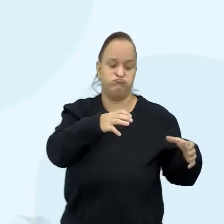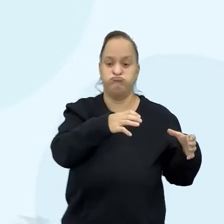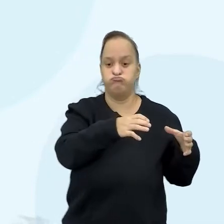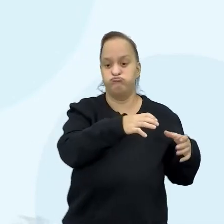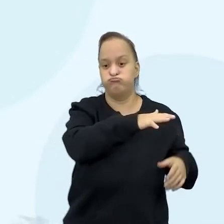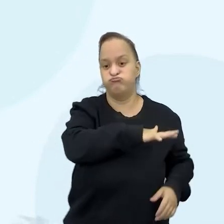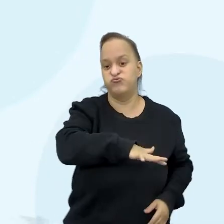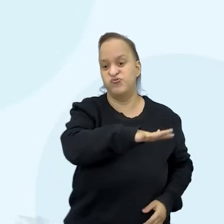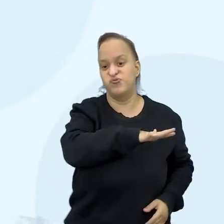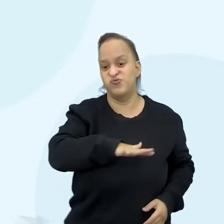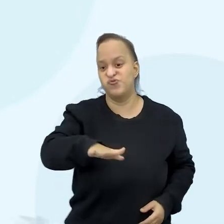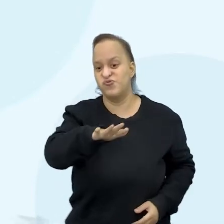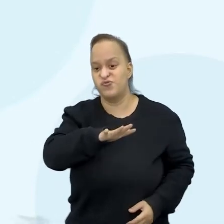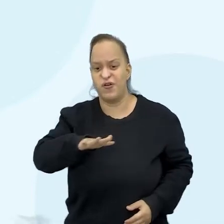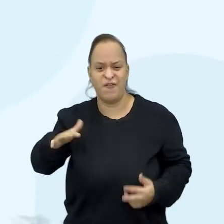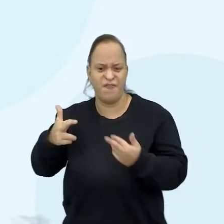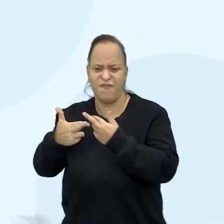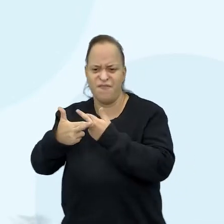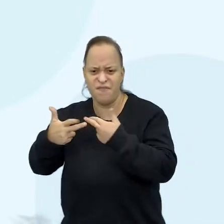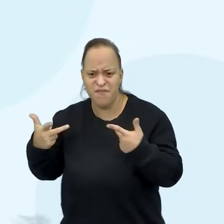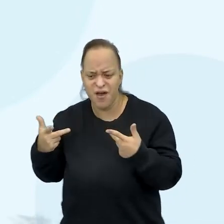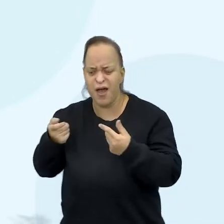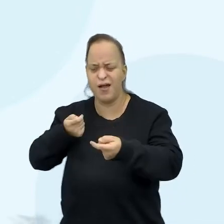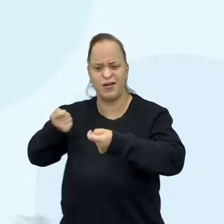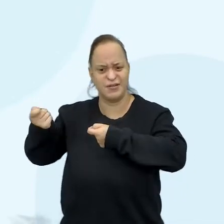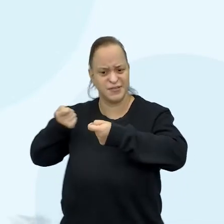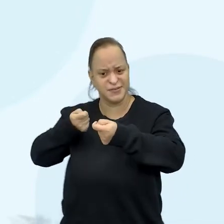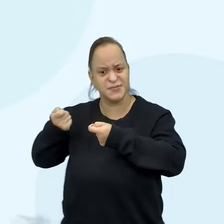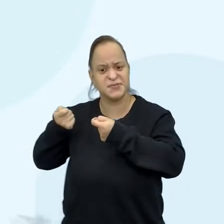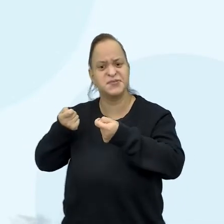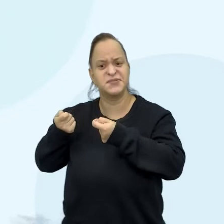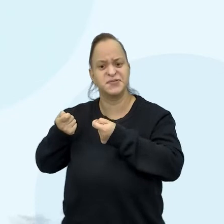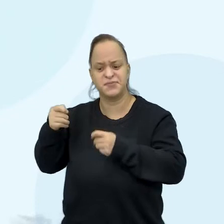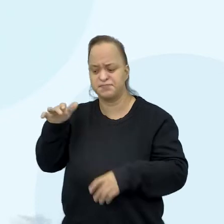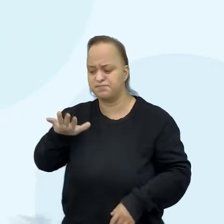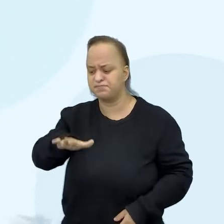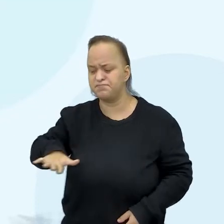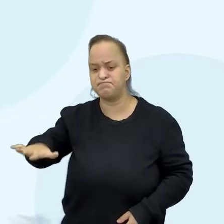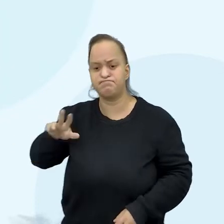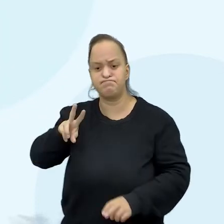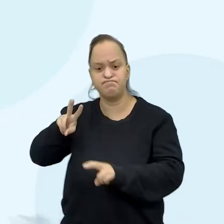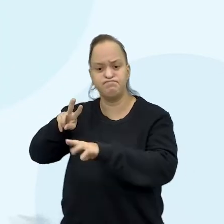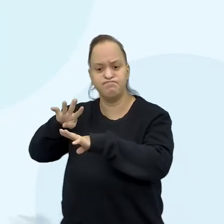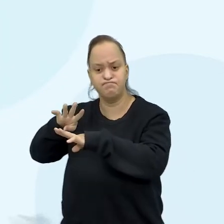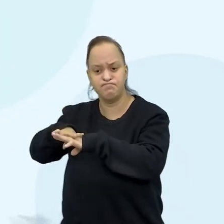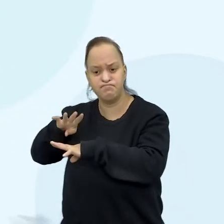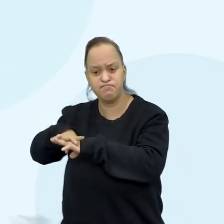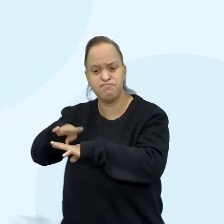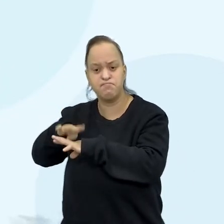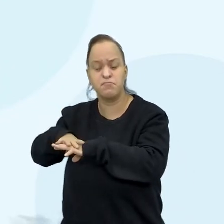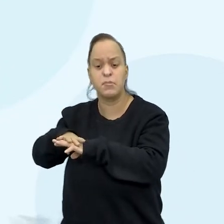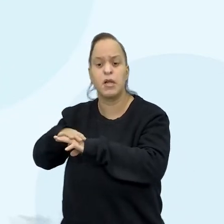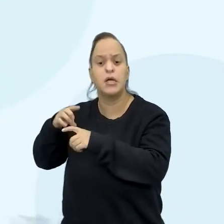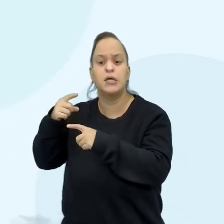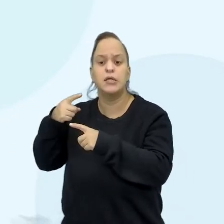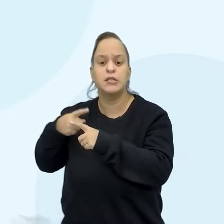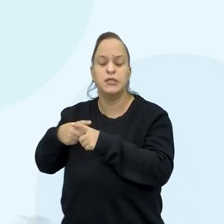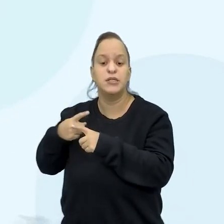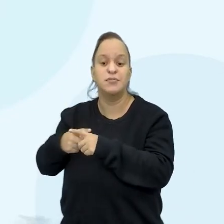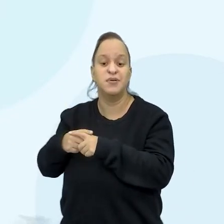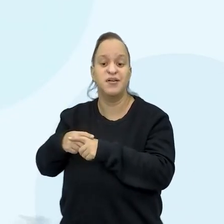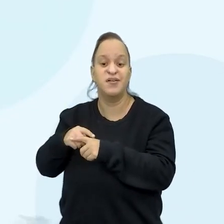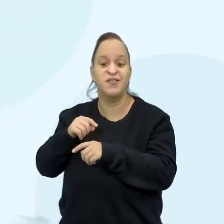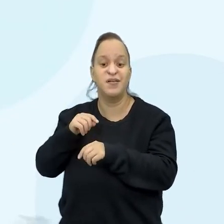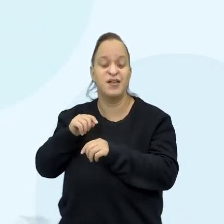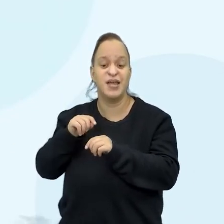indivíduo. As prisões, pessoal, também possibilitam, segundo Foucault, a eliminação do ócio, à medida em que, a